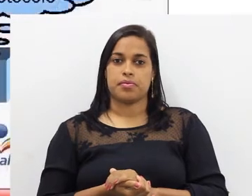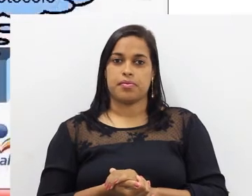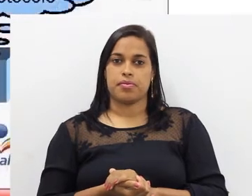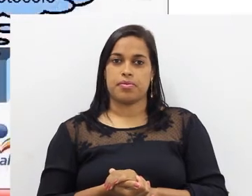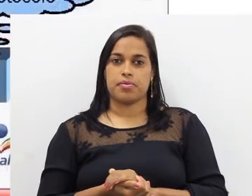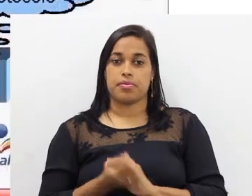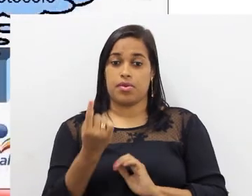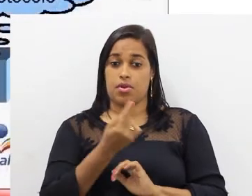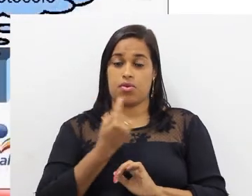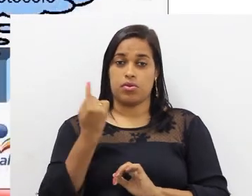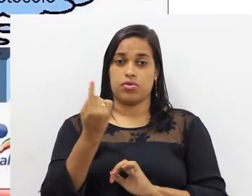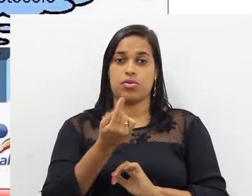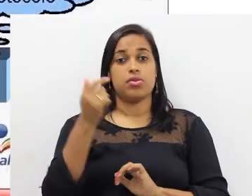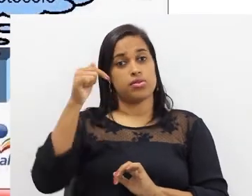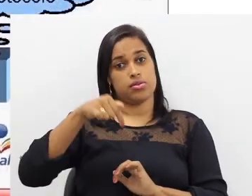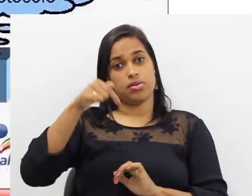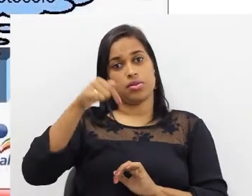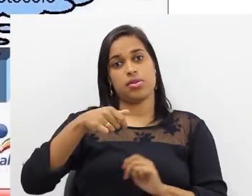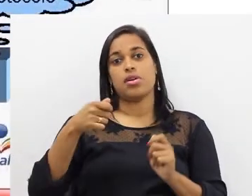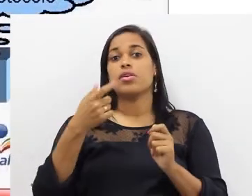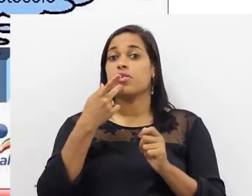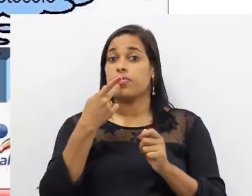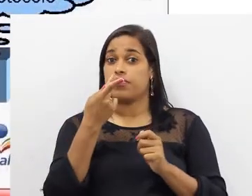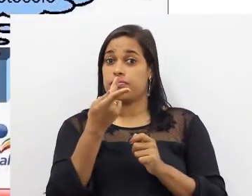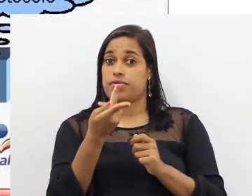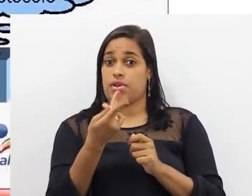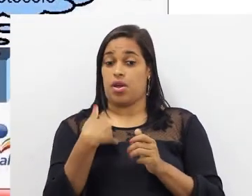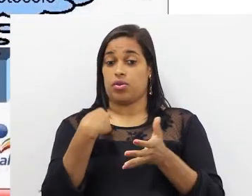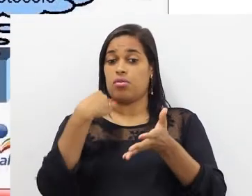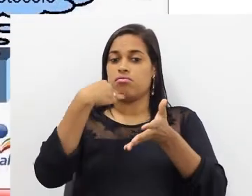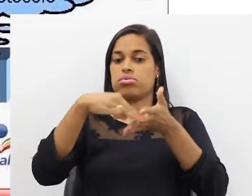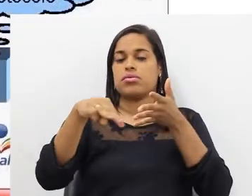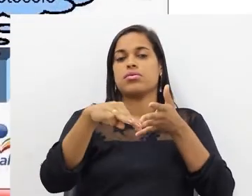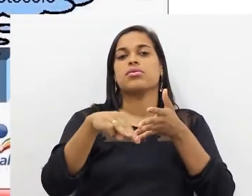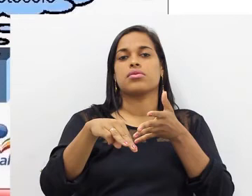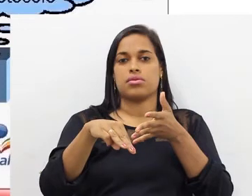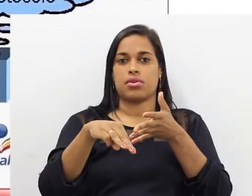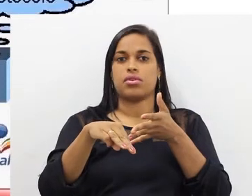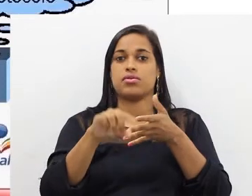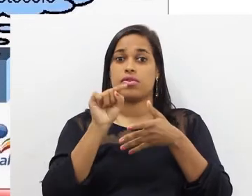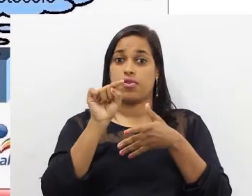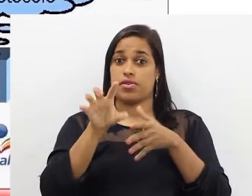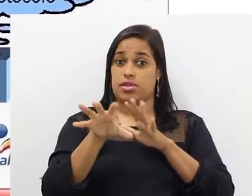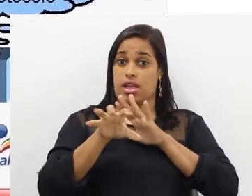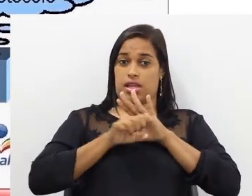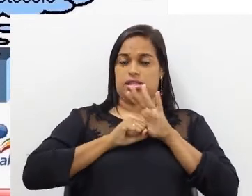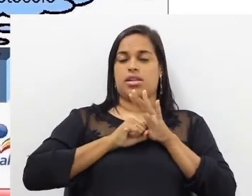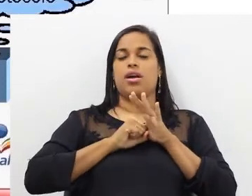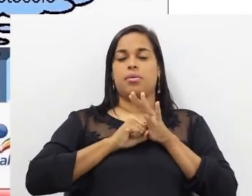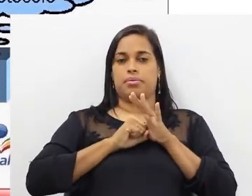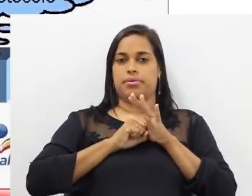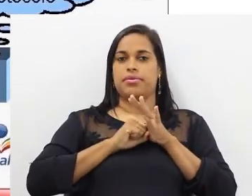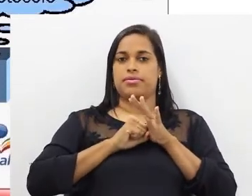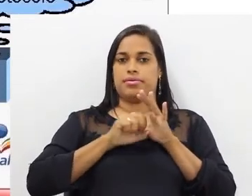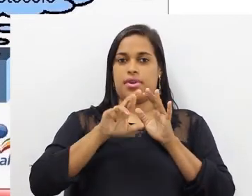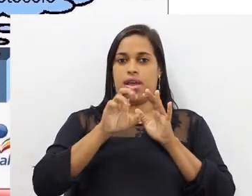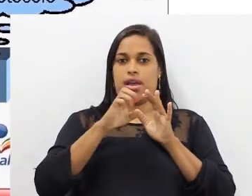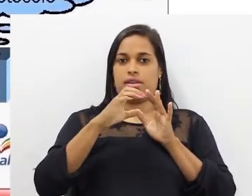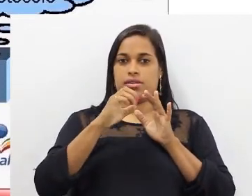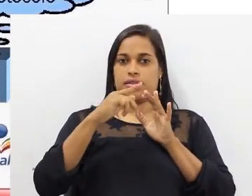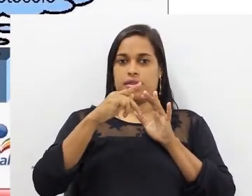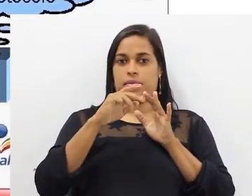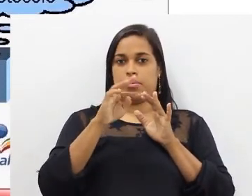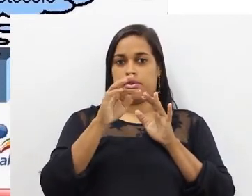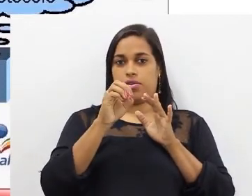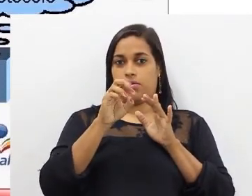No nosso caso aqui, eu estou falando com você, eu sou o emissor da mensagem. Você é o receptor, você está entendendo o que eu estou falando, está vendo a